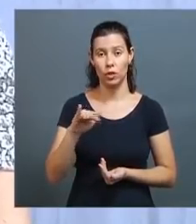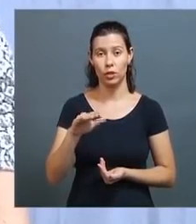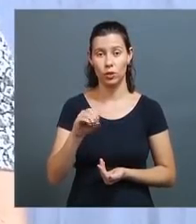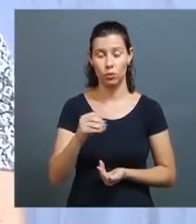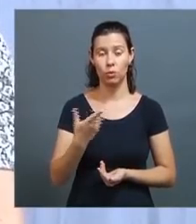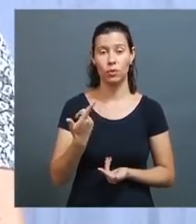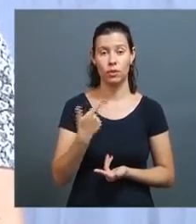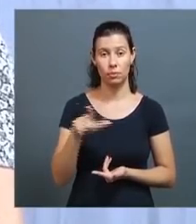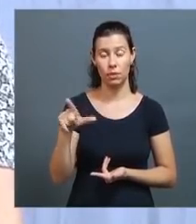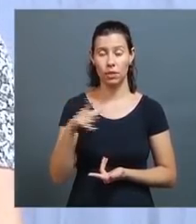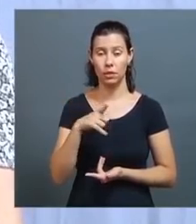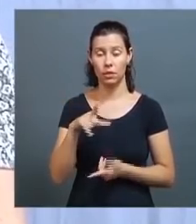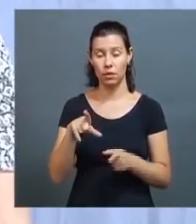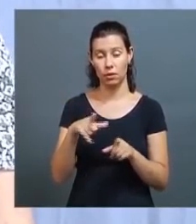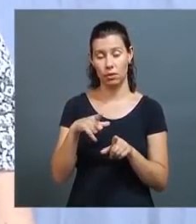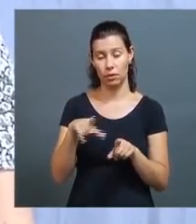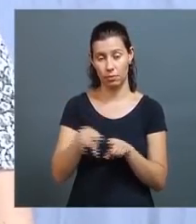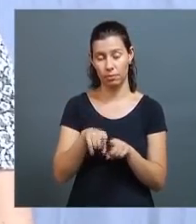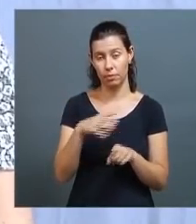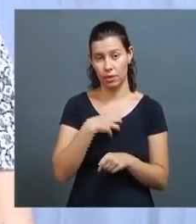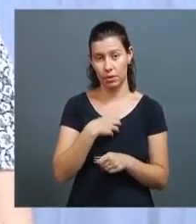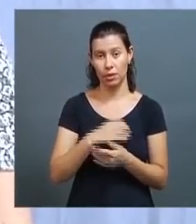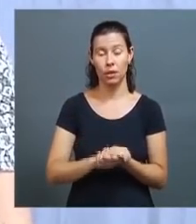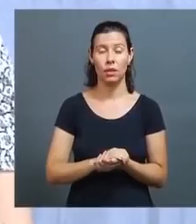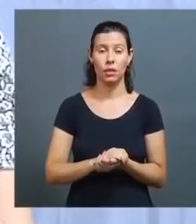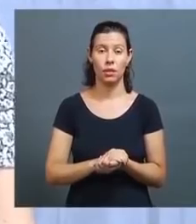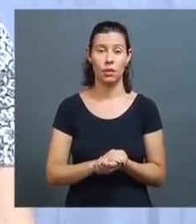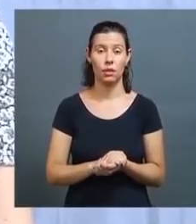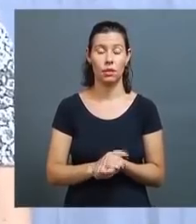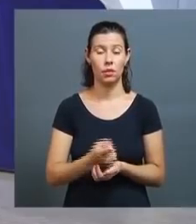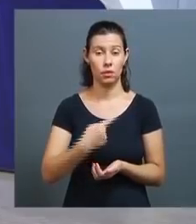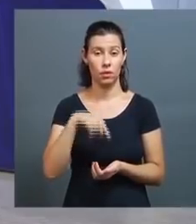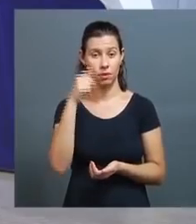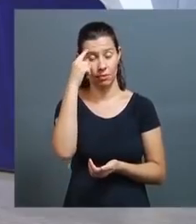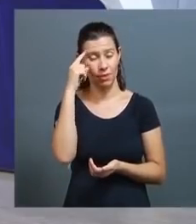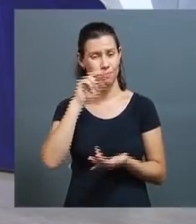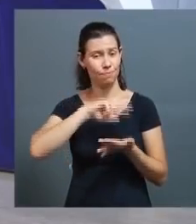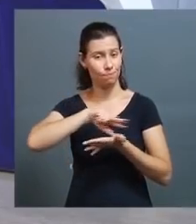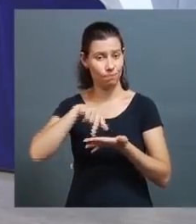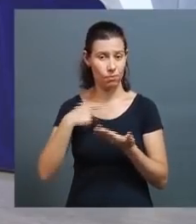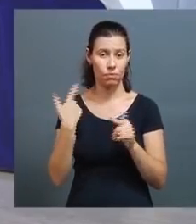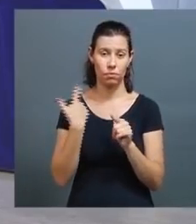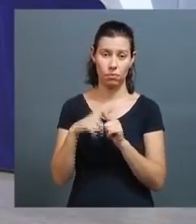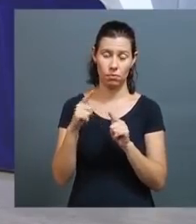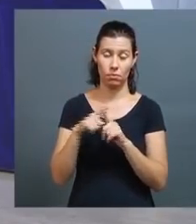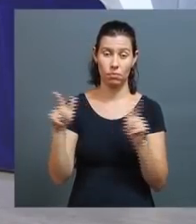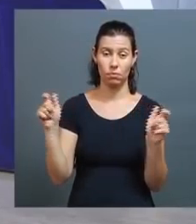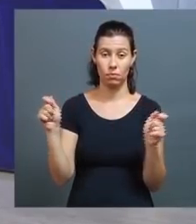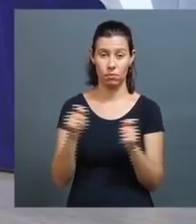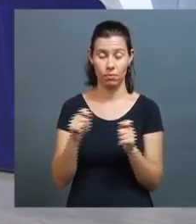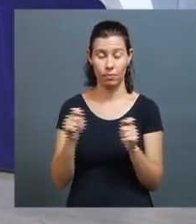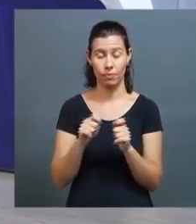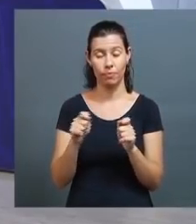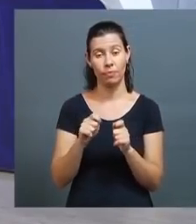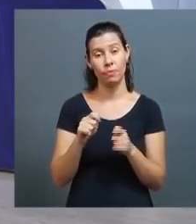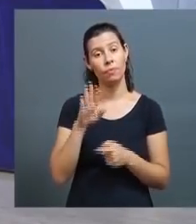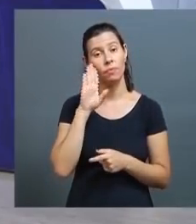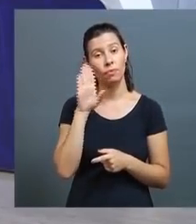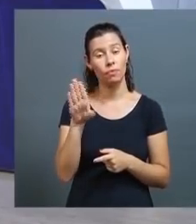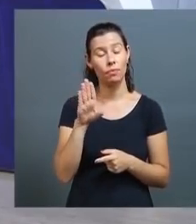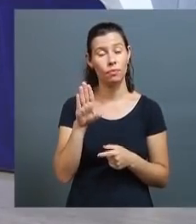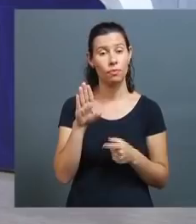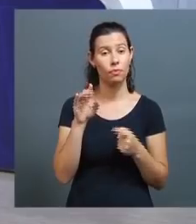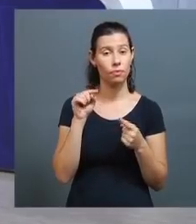esse termo é um termo amplo e nós pensamos assim, em inúmeras causas, mas dentre essas nós temos